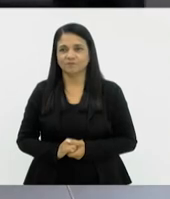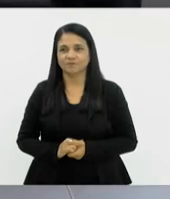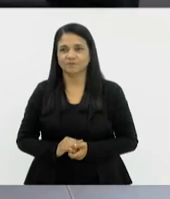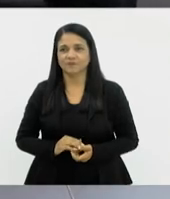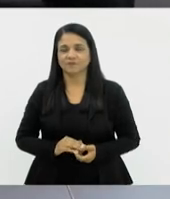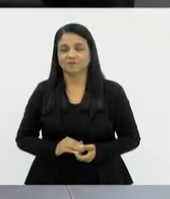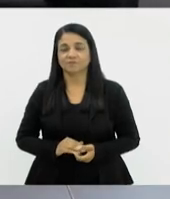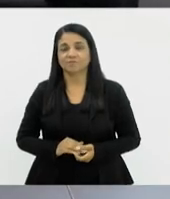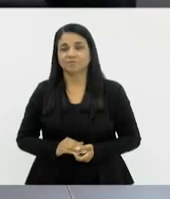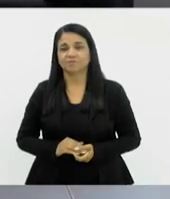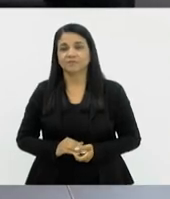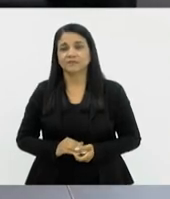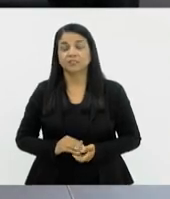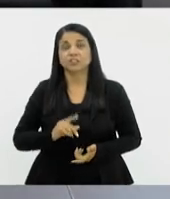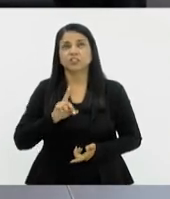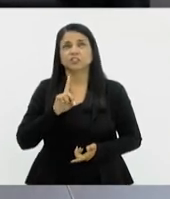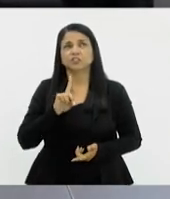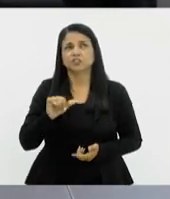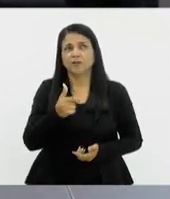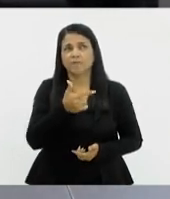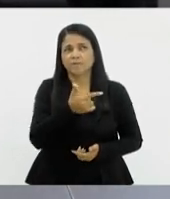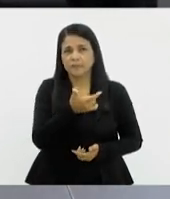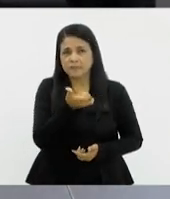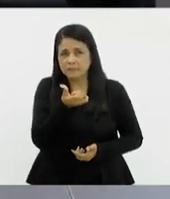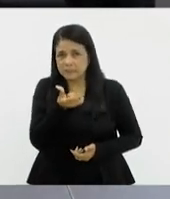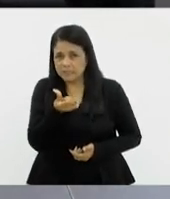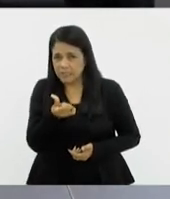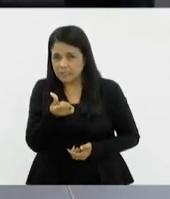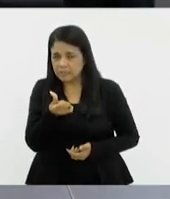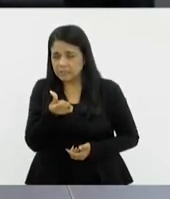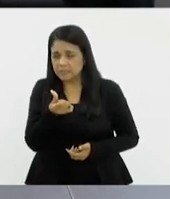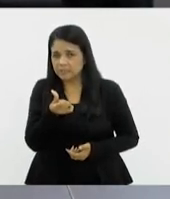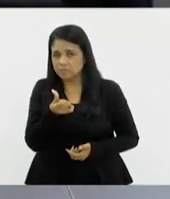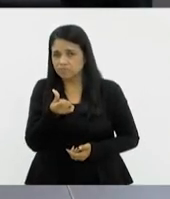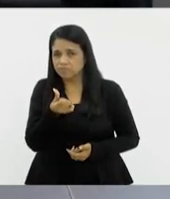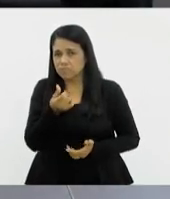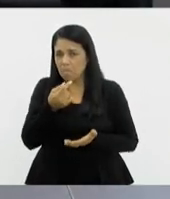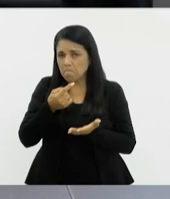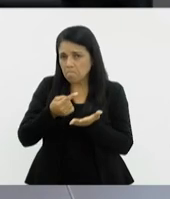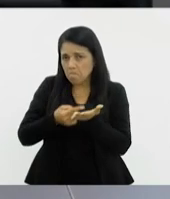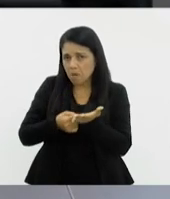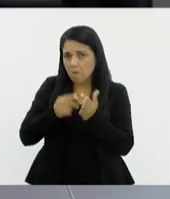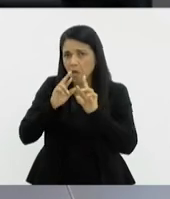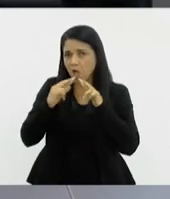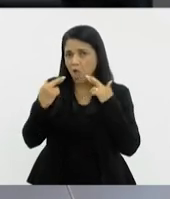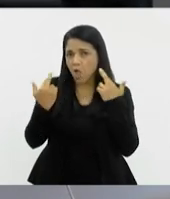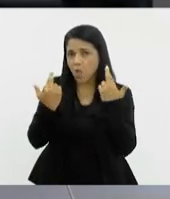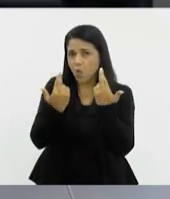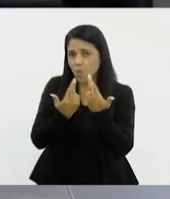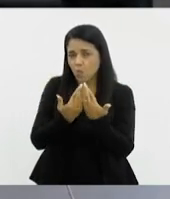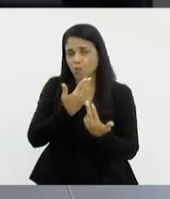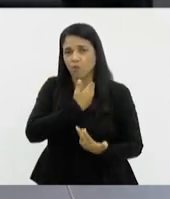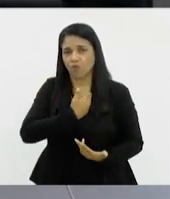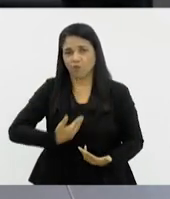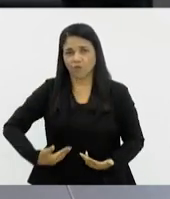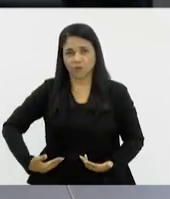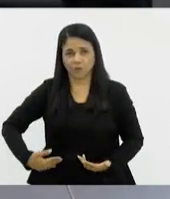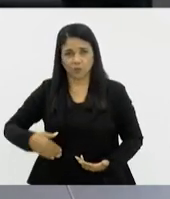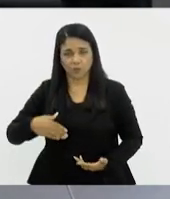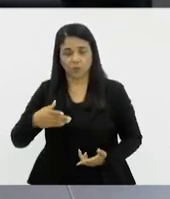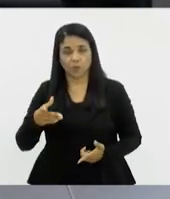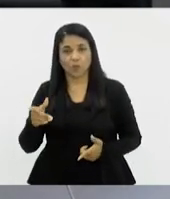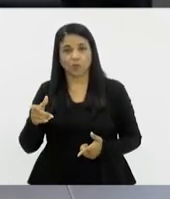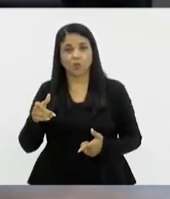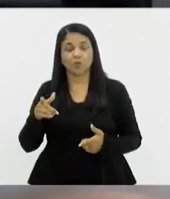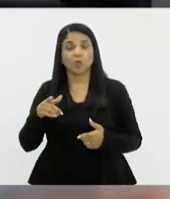está previsto, dia 26, uma reunião dos governadores com o ministro